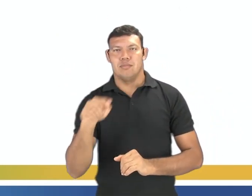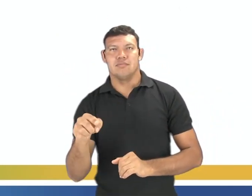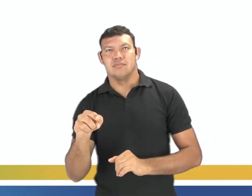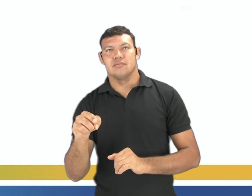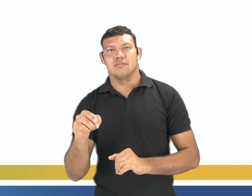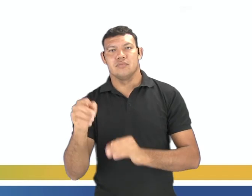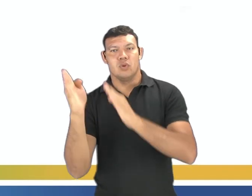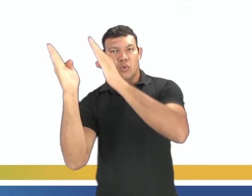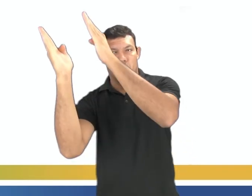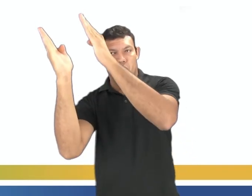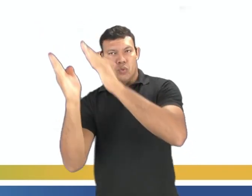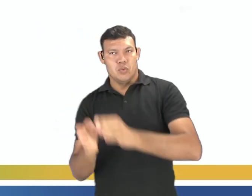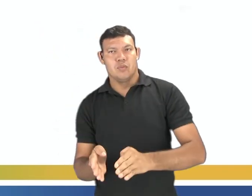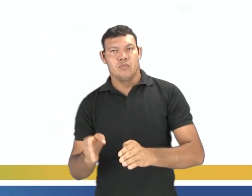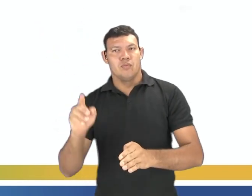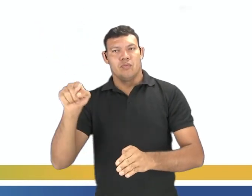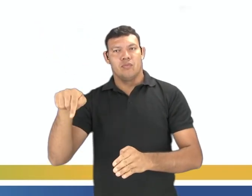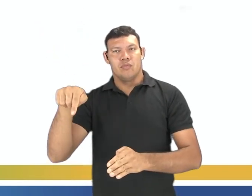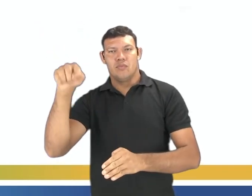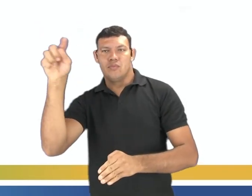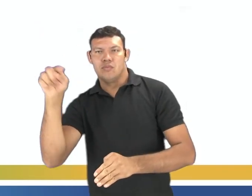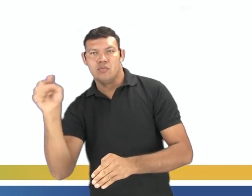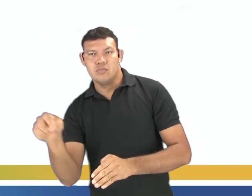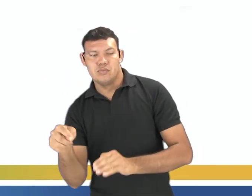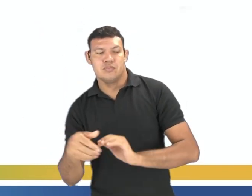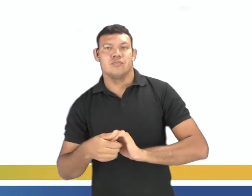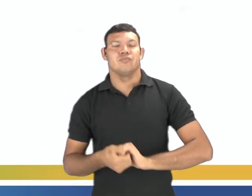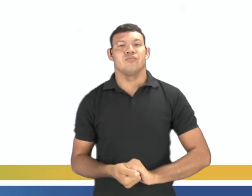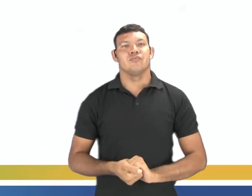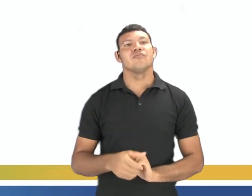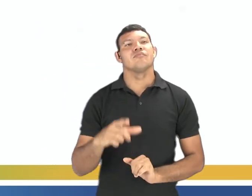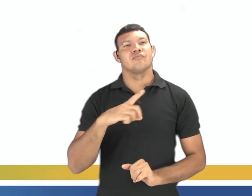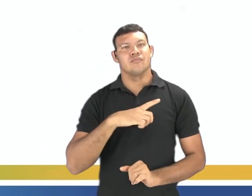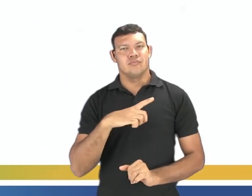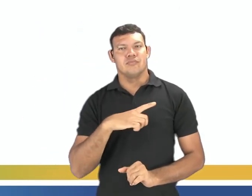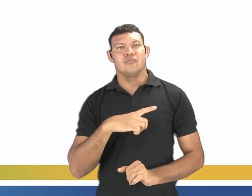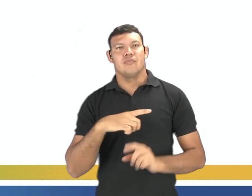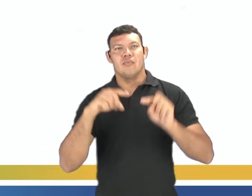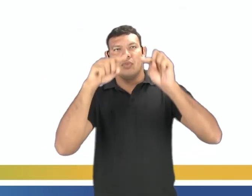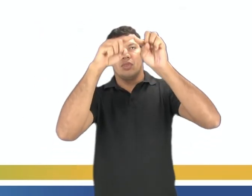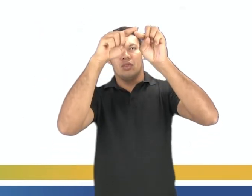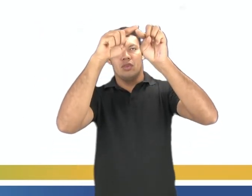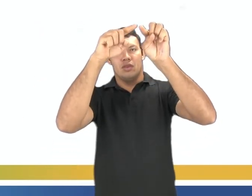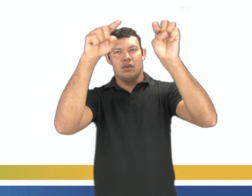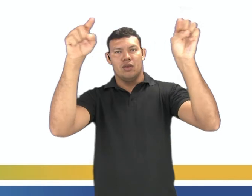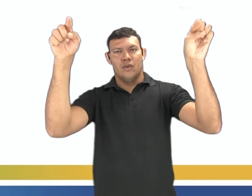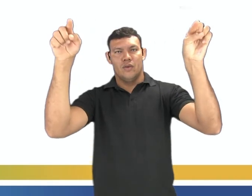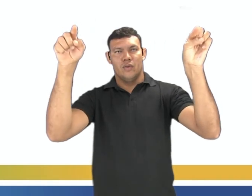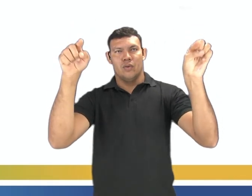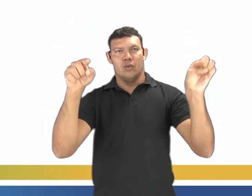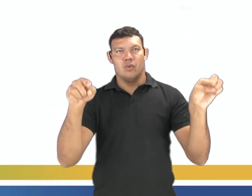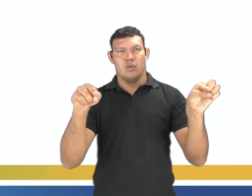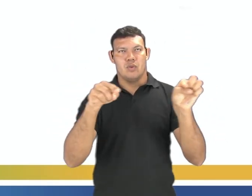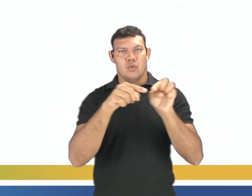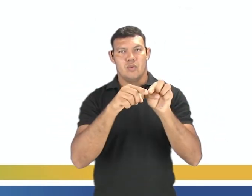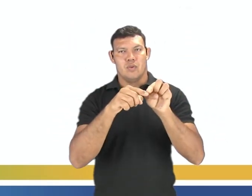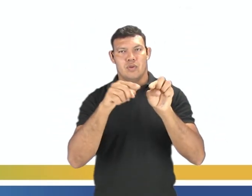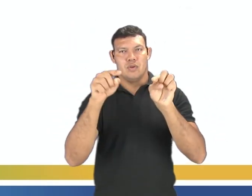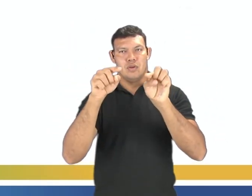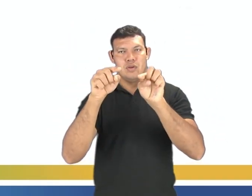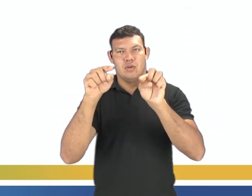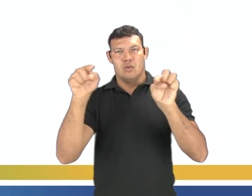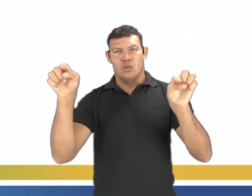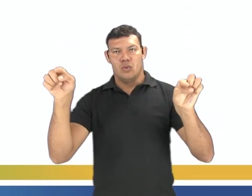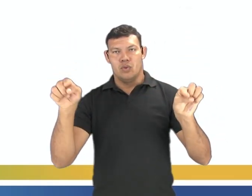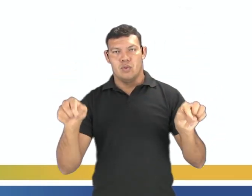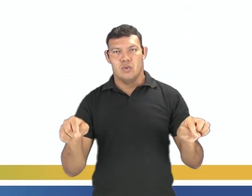alfa paralela ao plano beta e aí vocês aí na imagem que nós temos um plano alfa abaixo um plano beta